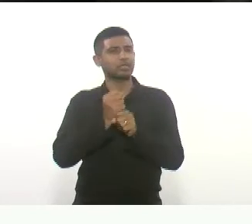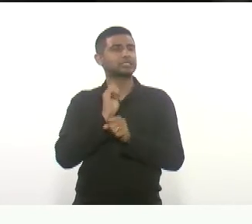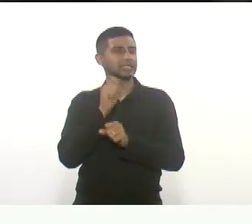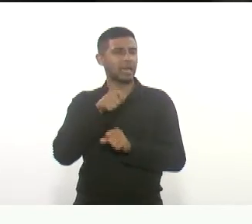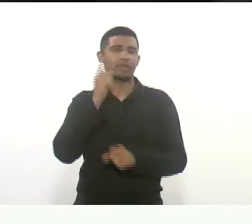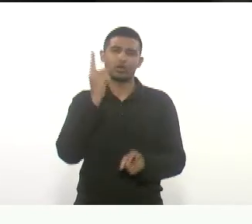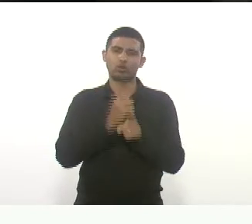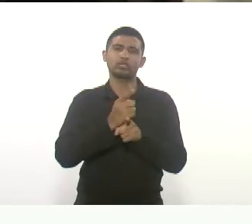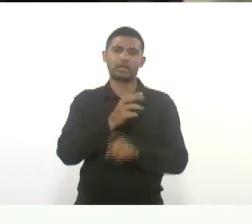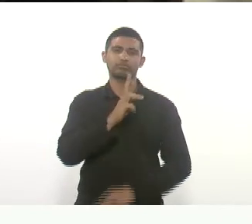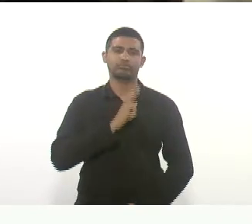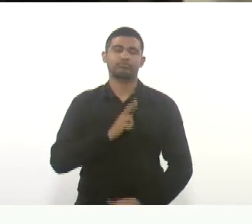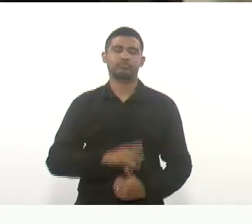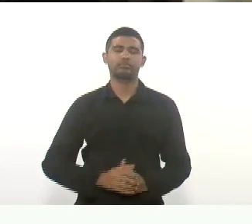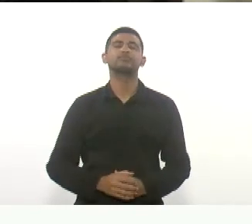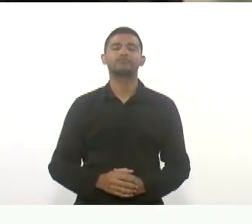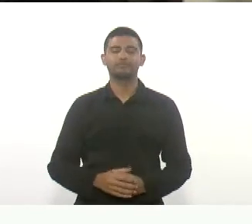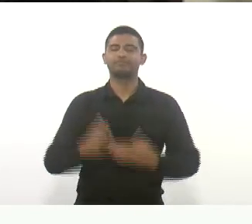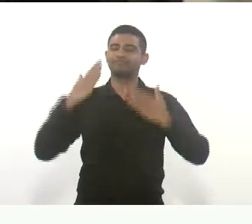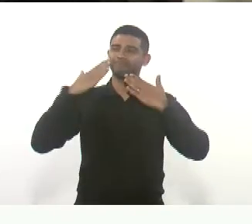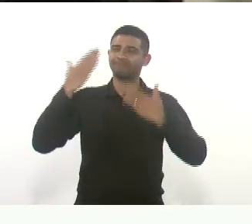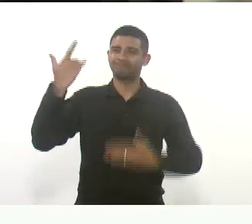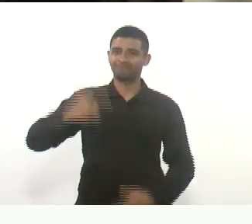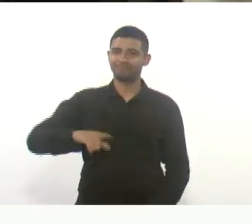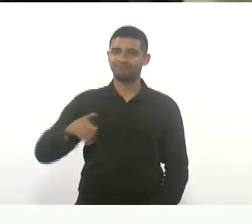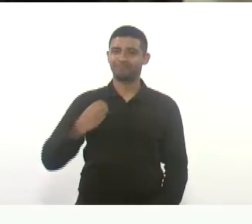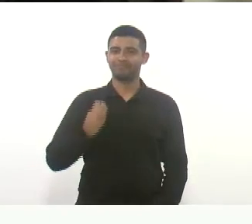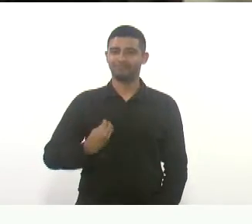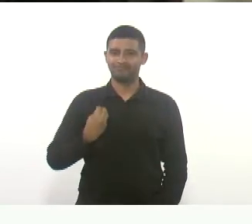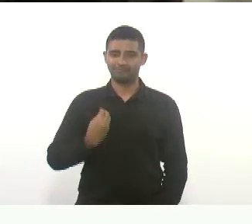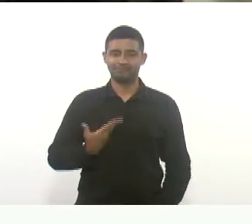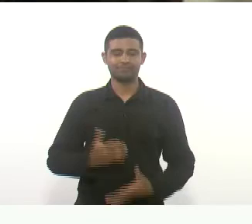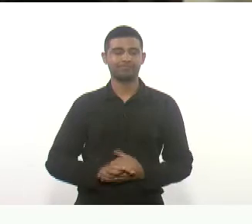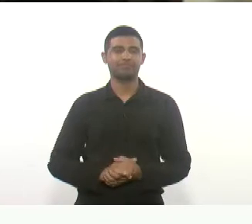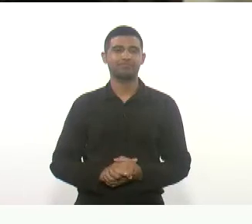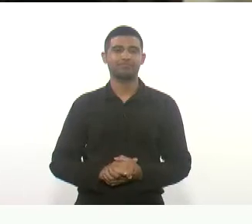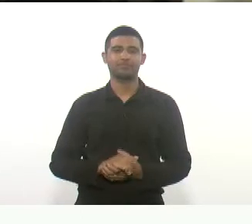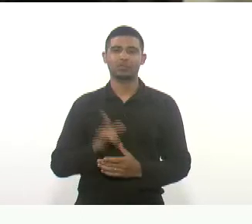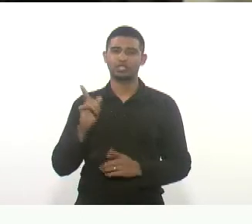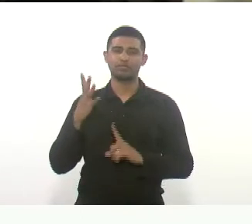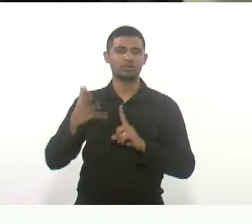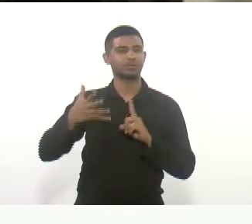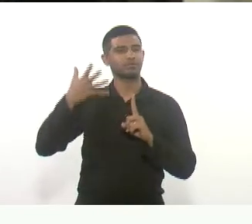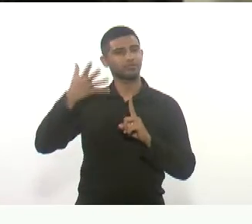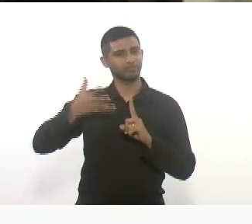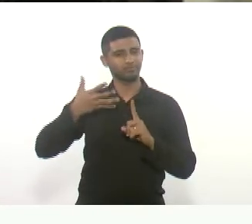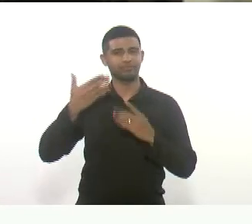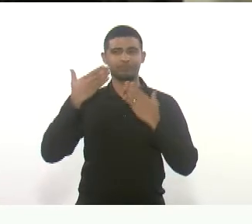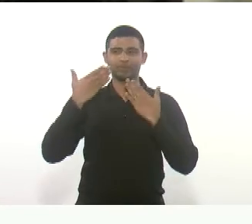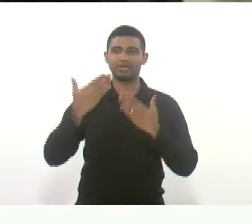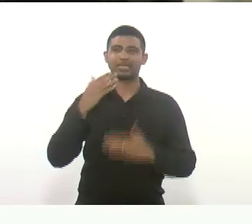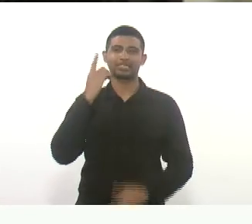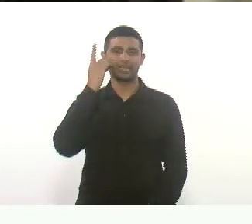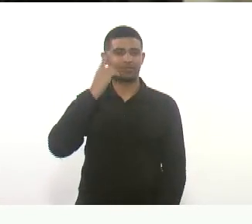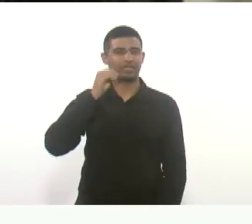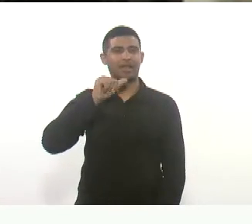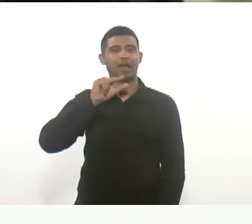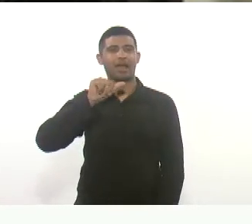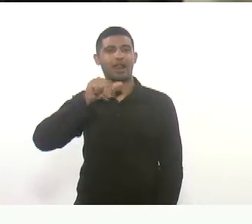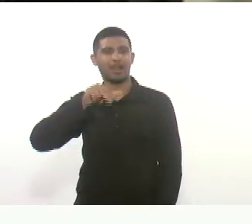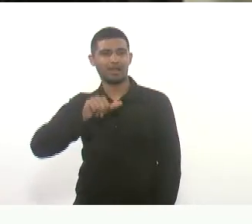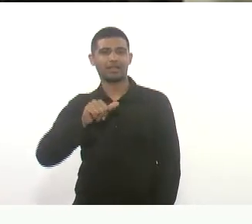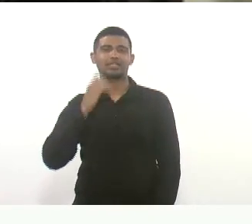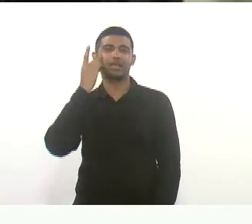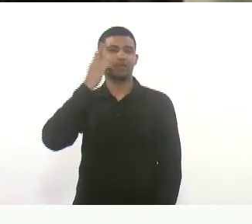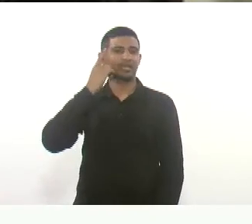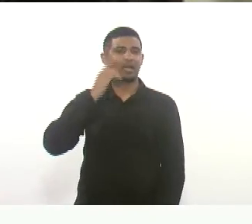resultado. Bom, obrigado mais uma vez pela sua presença, pelas suas belas colocações. Obrigado, deputada Alana, deputado Carlos